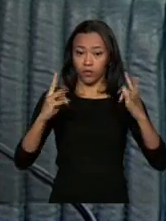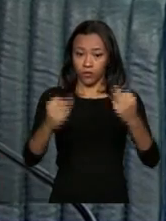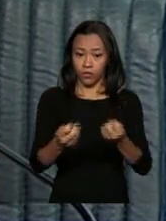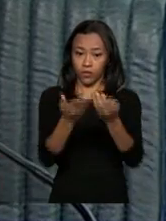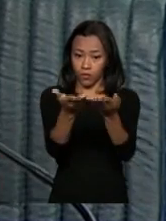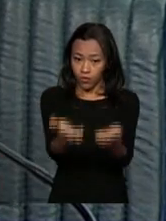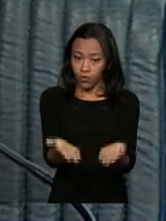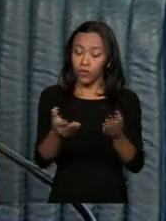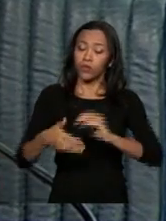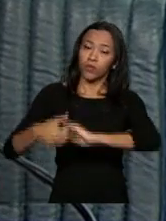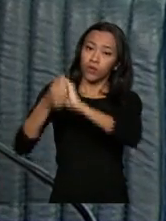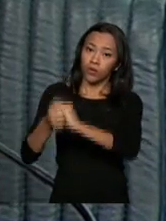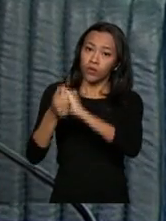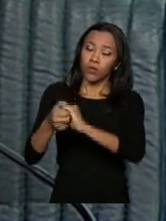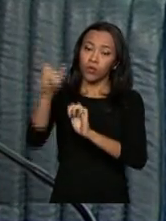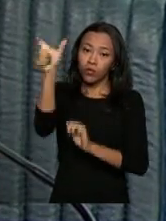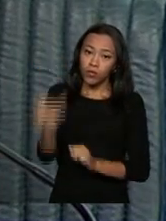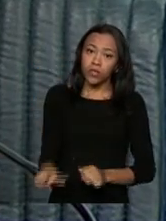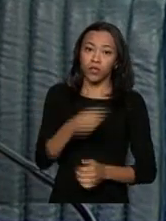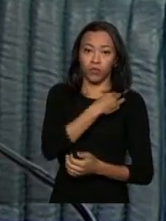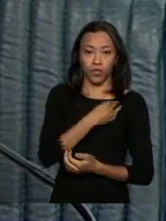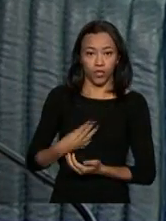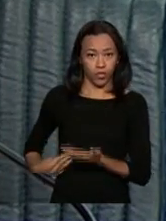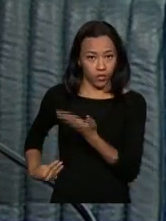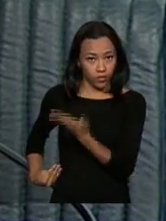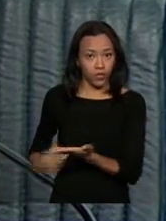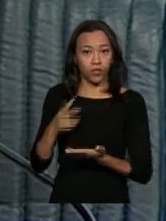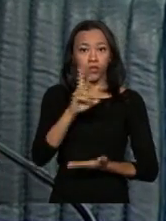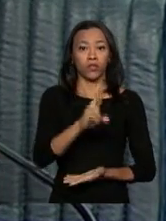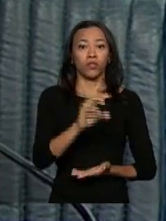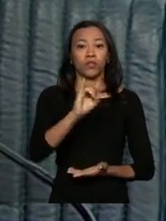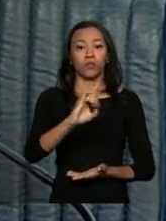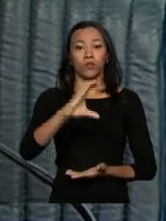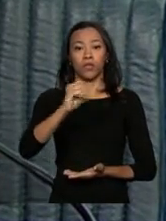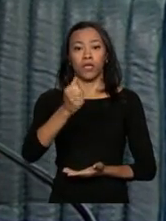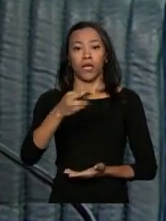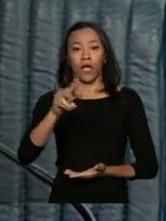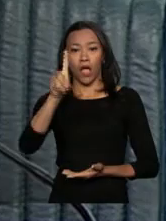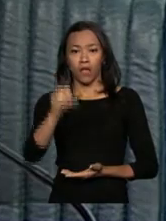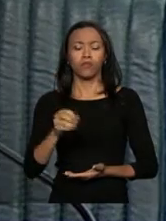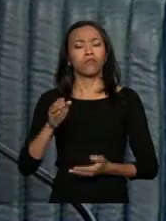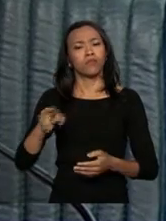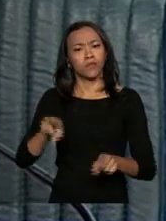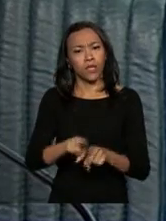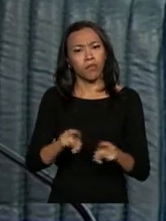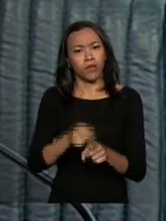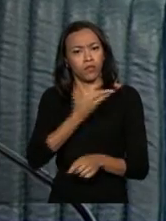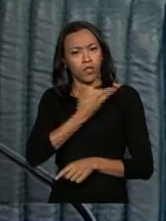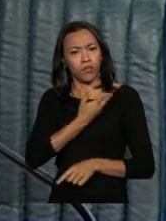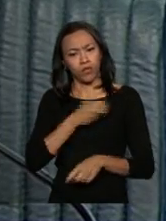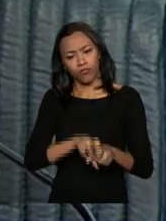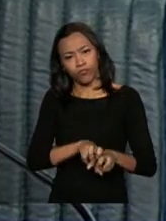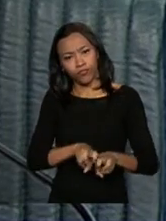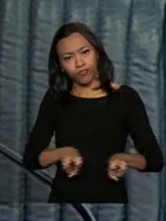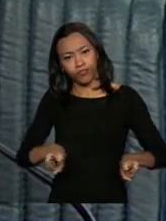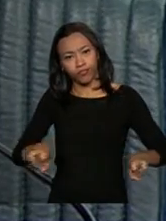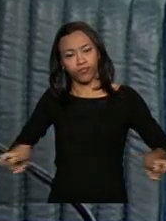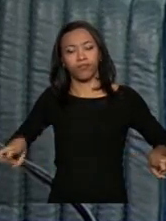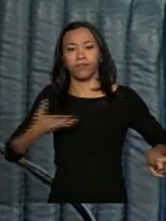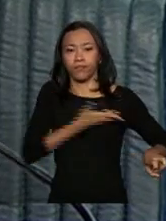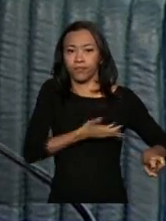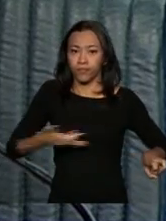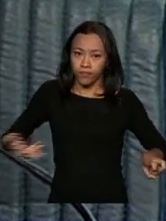de cumprimentar o Senor Ministro eh Ricardo berzoini os meus colegas e parceiros aqui o James o